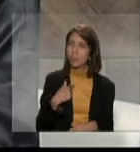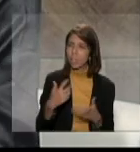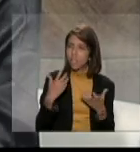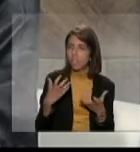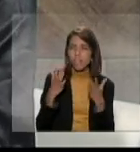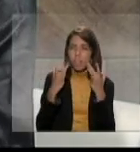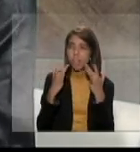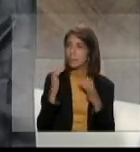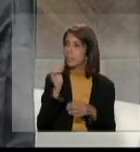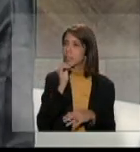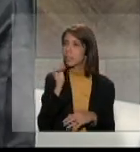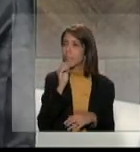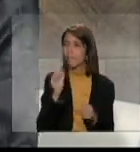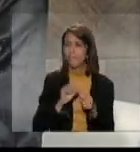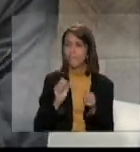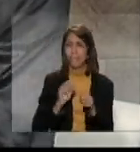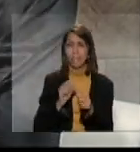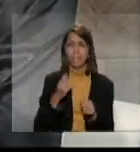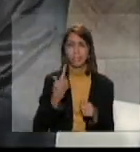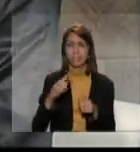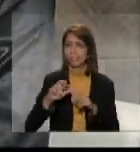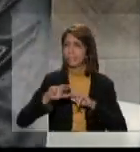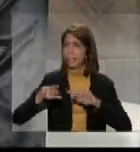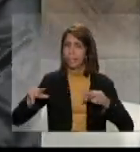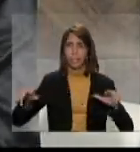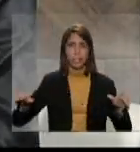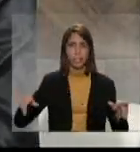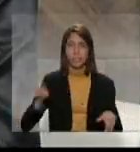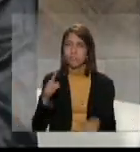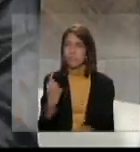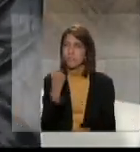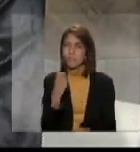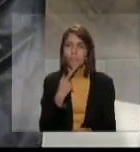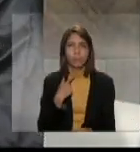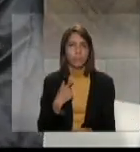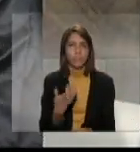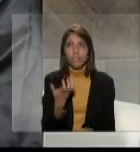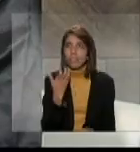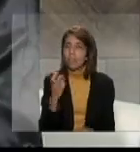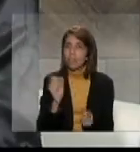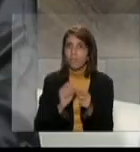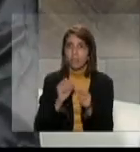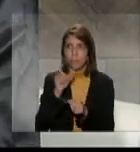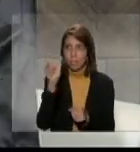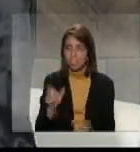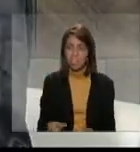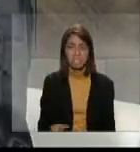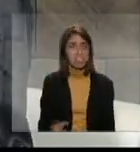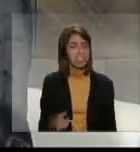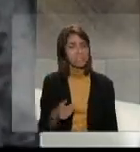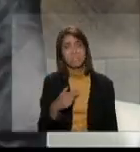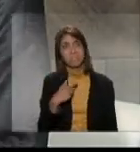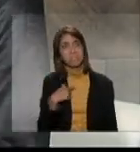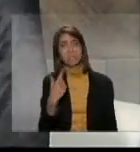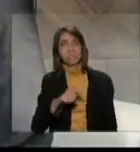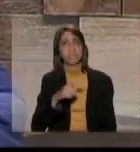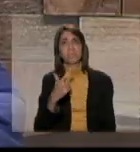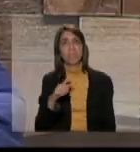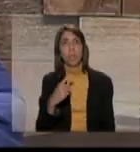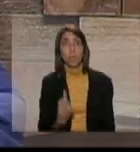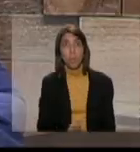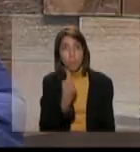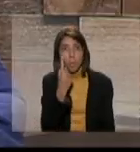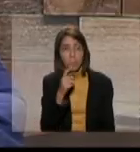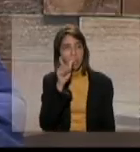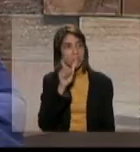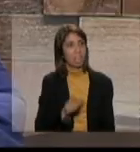que você ainda quer fazer no teatro por exemplo você fez o casta claro que deve ter muitos mas eu digo assim que você deseja ardentemente ainda quero fazer isso aí não tem